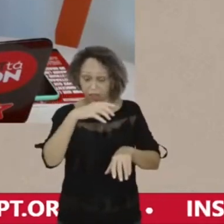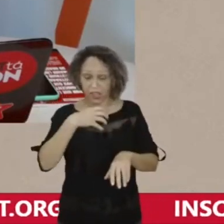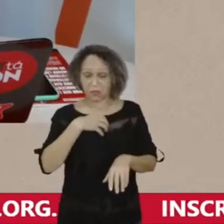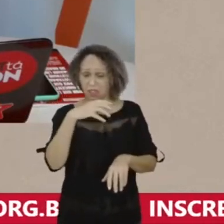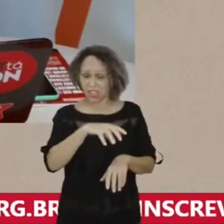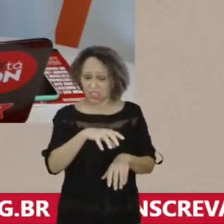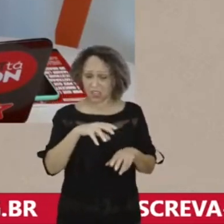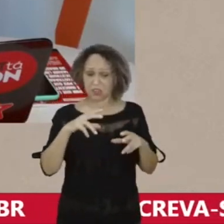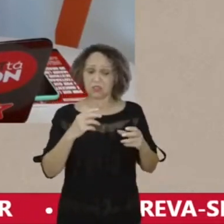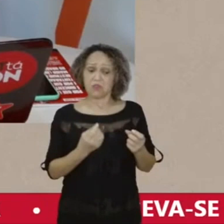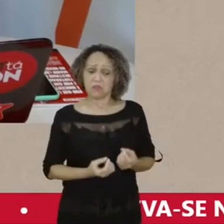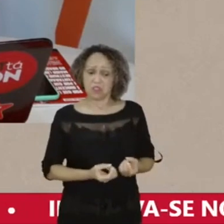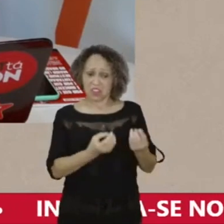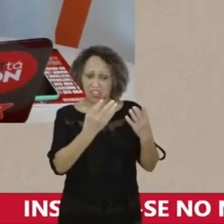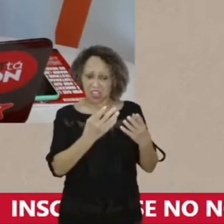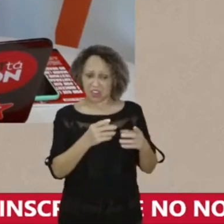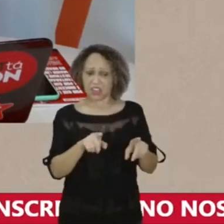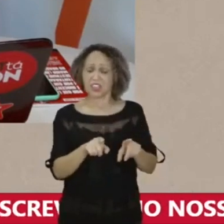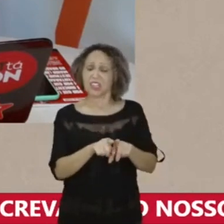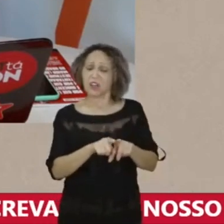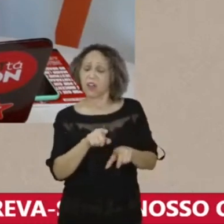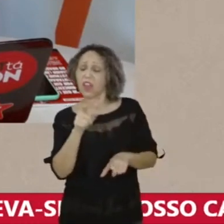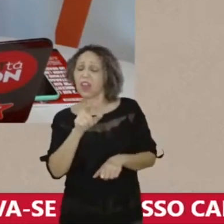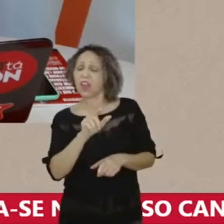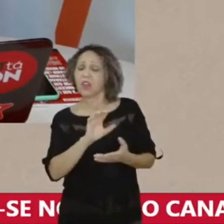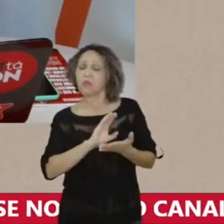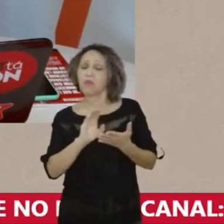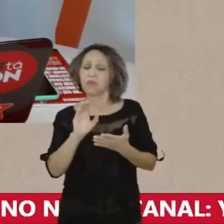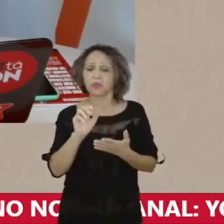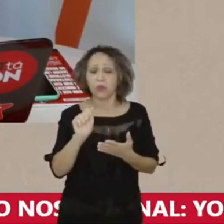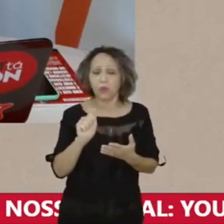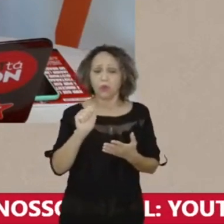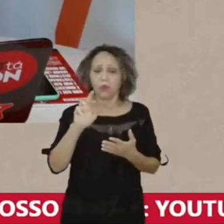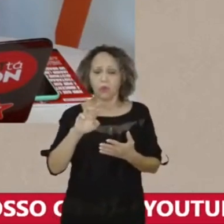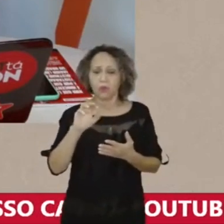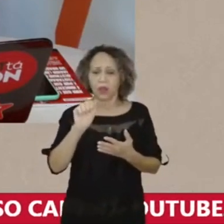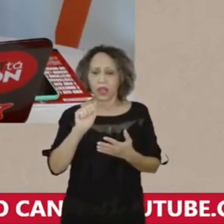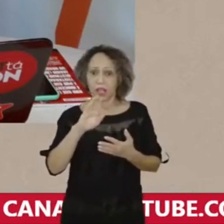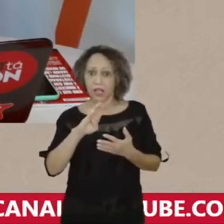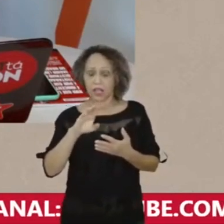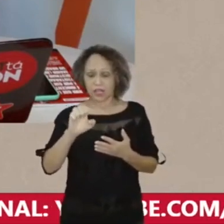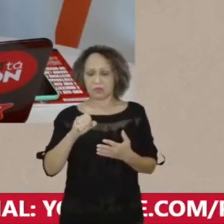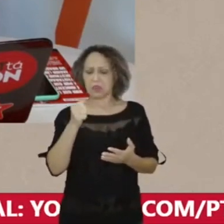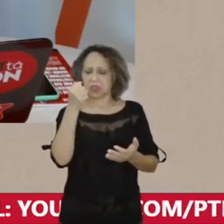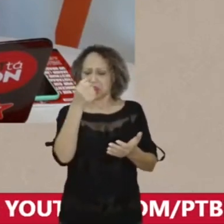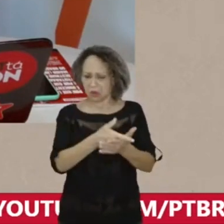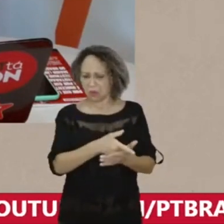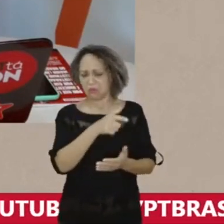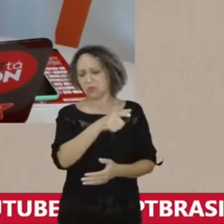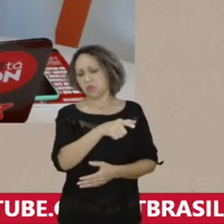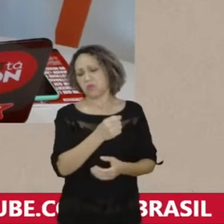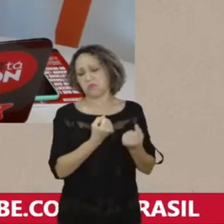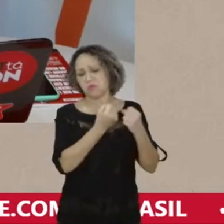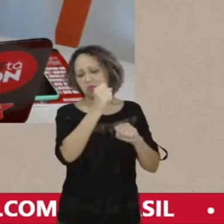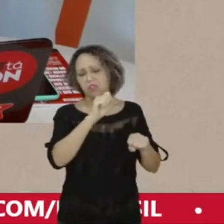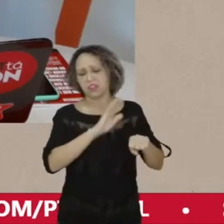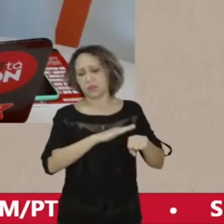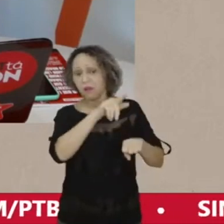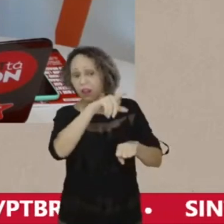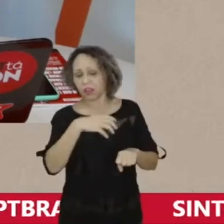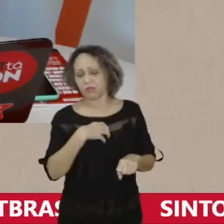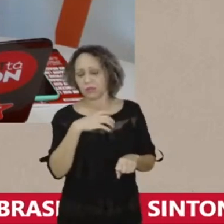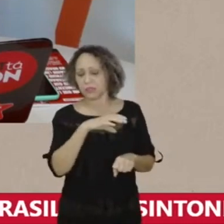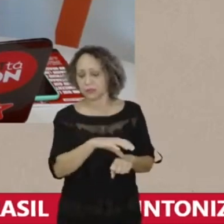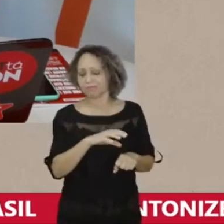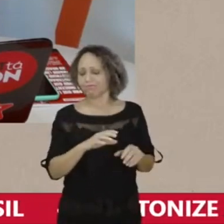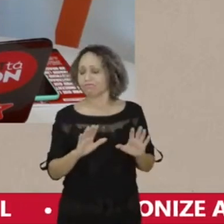está sob a gestão de um fundo árabe, pratica preços absolutamente elevados, mostrando que se a Petrobras partir,